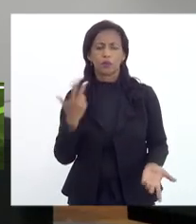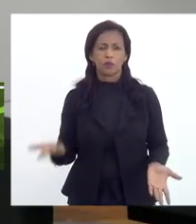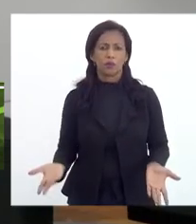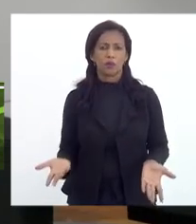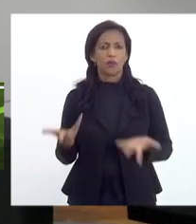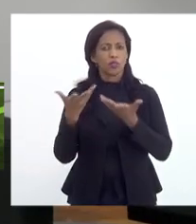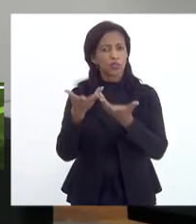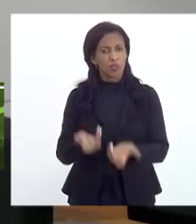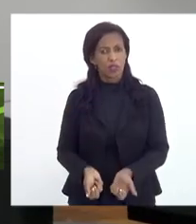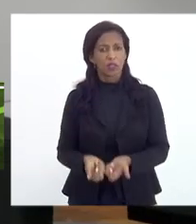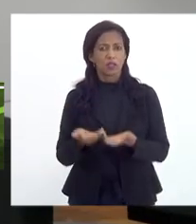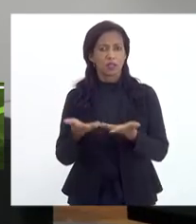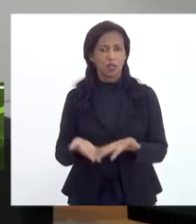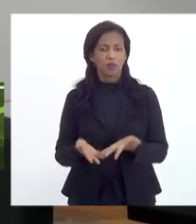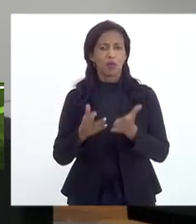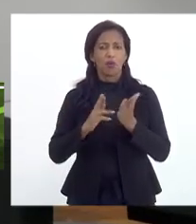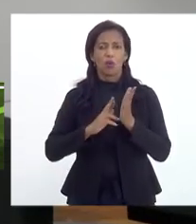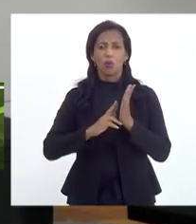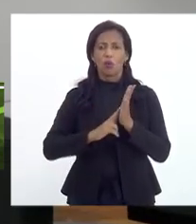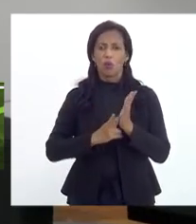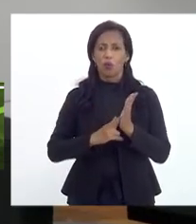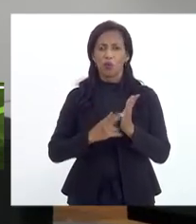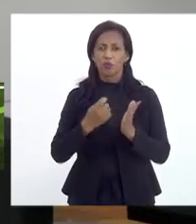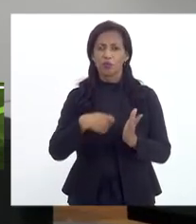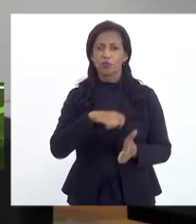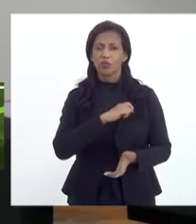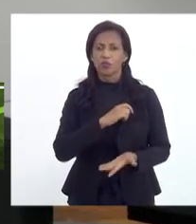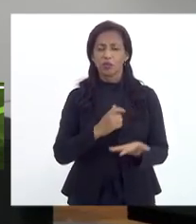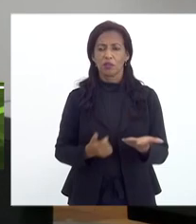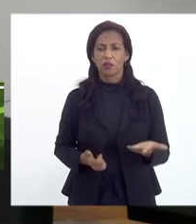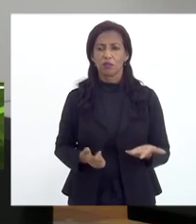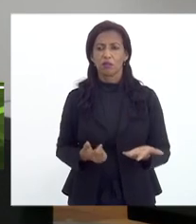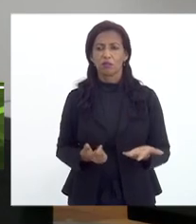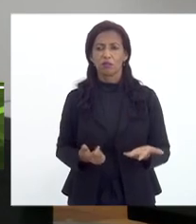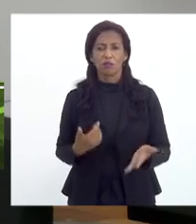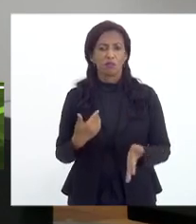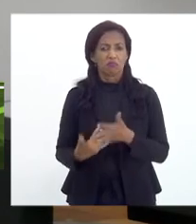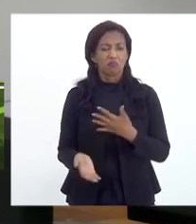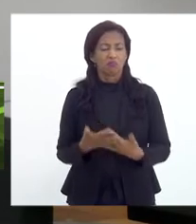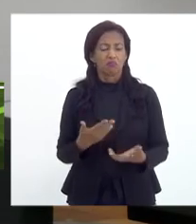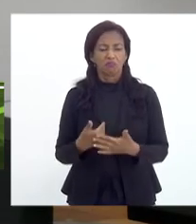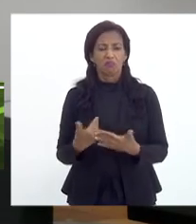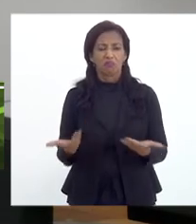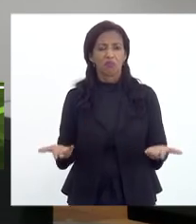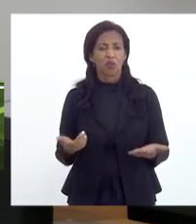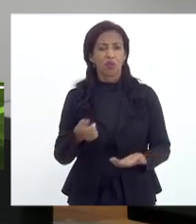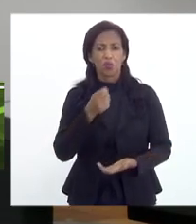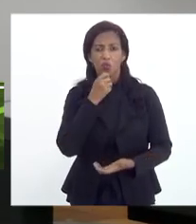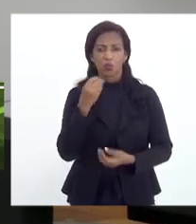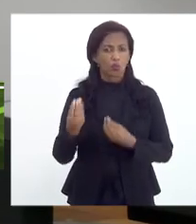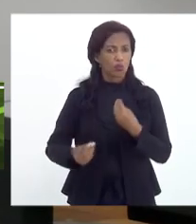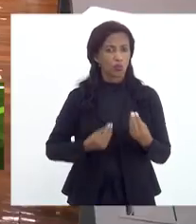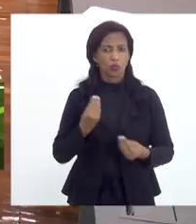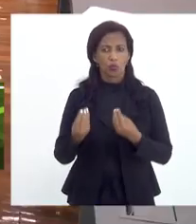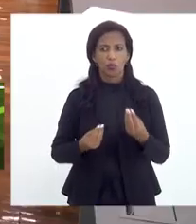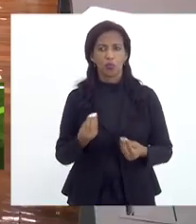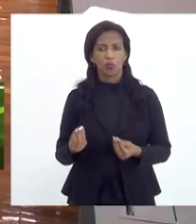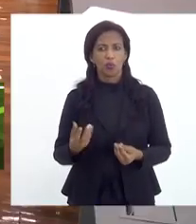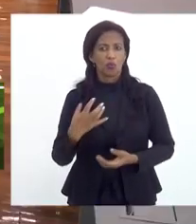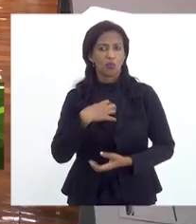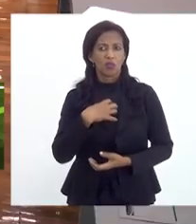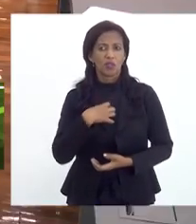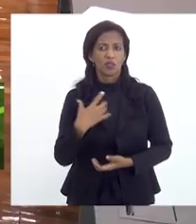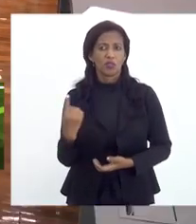Tenha que aceitar Um regime De recuperação Fiscal A qualquer custo Isso não existe Não faz